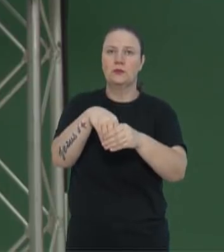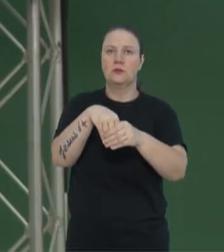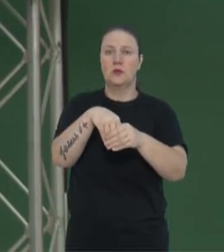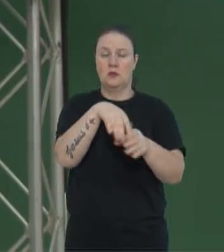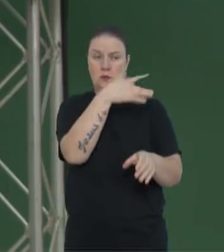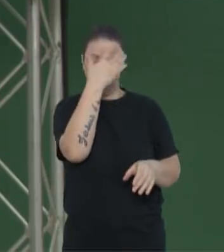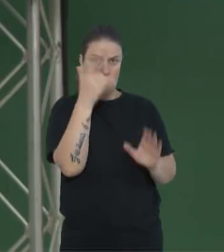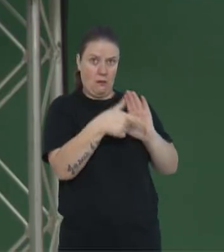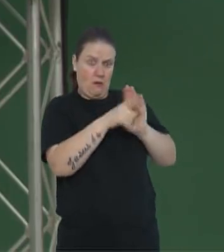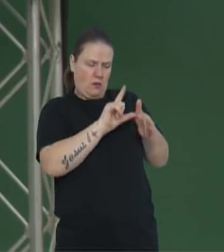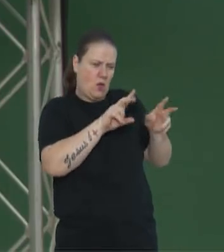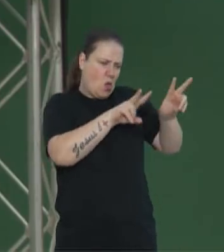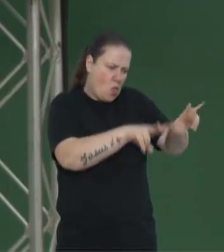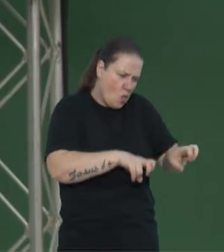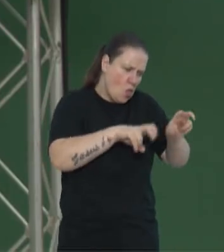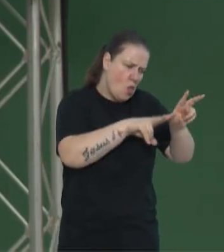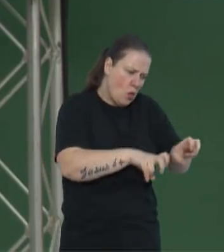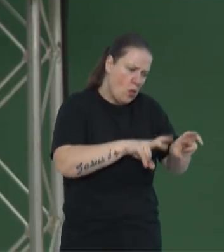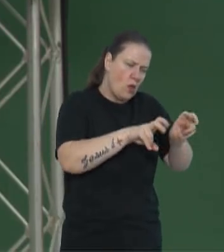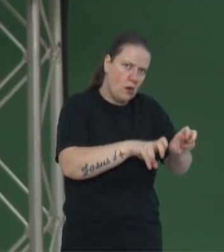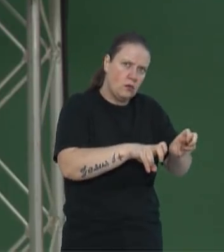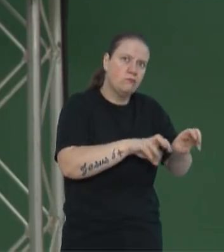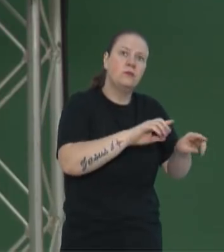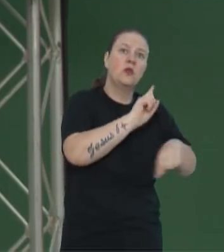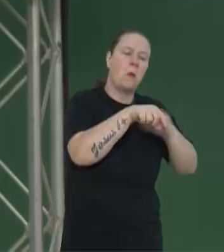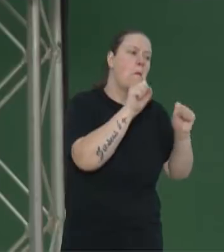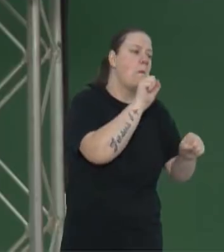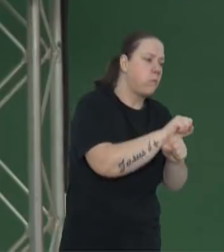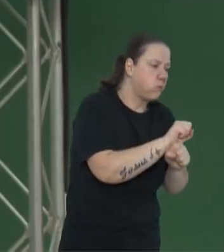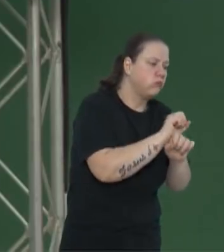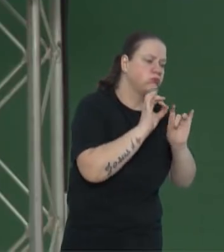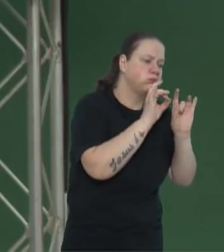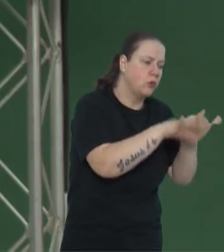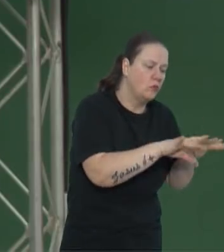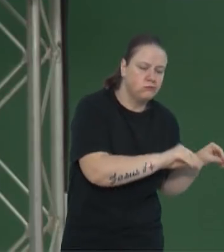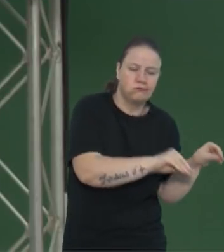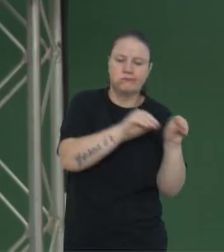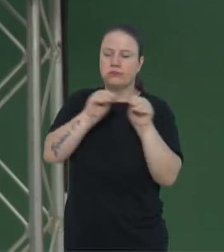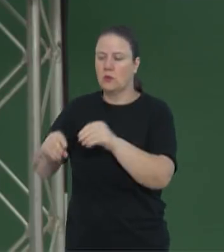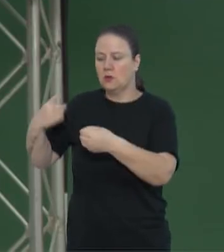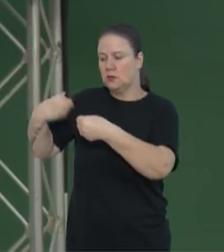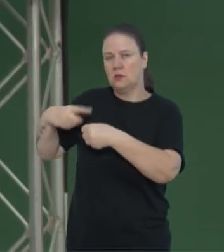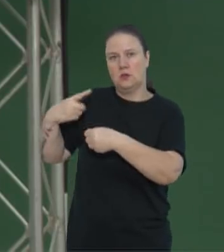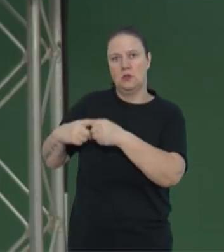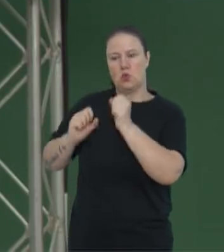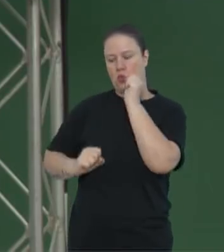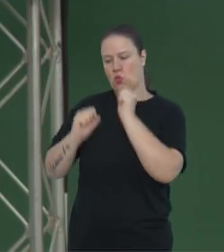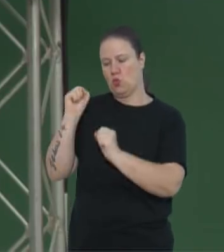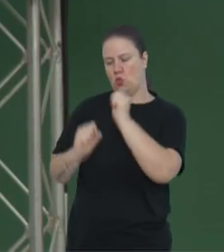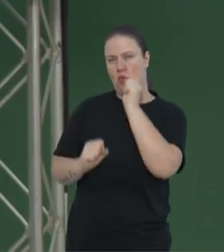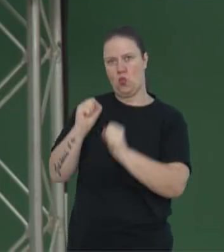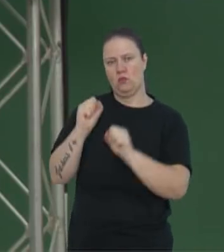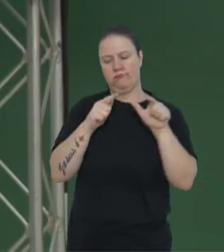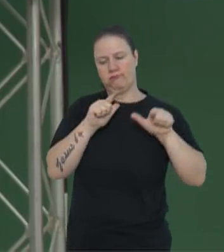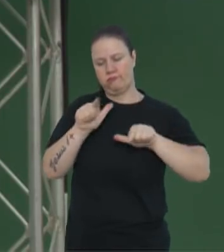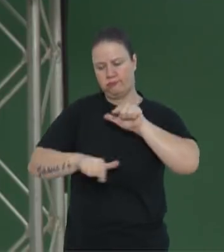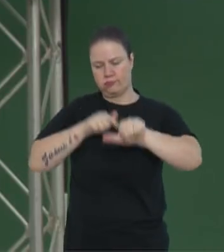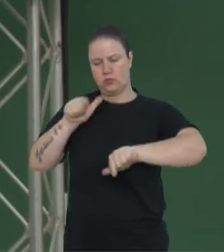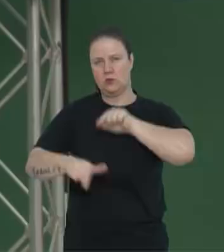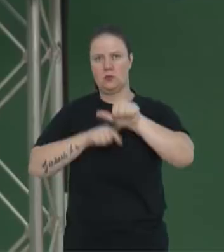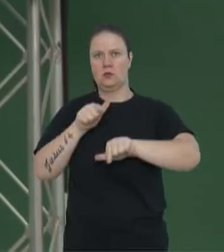campo e passaram a trabalhar mais em fábricas. Isso cresceu muito nesse período. Então, pensar que